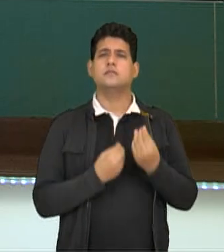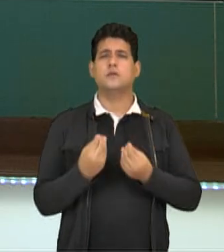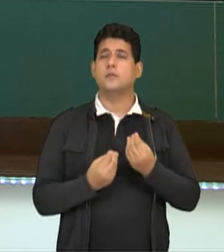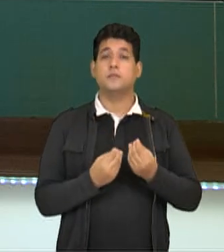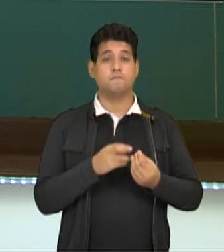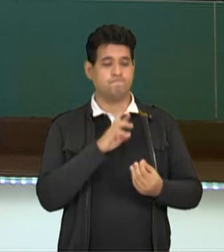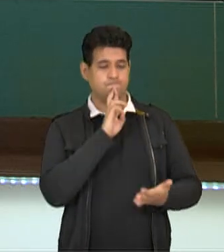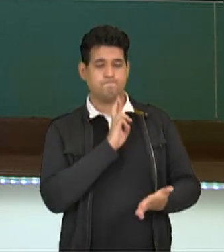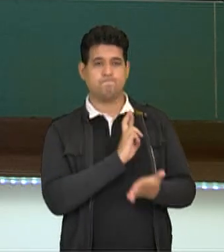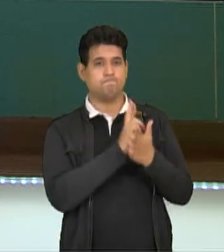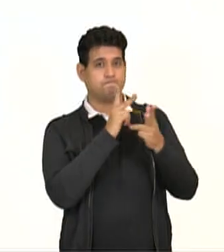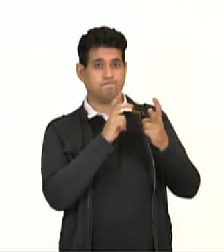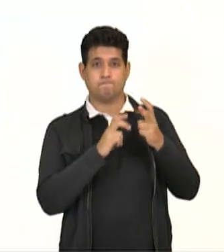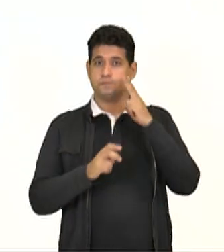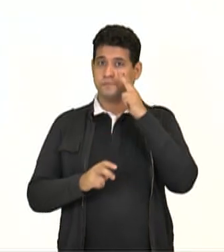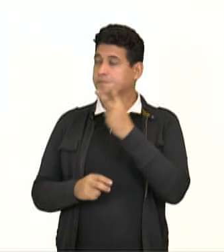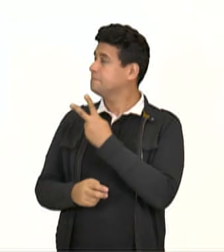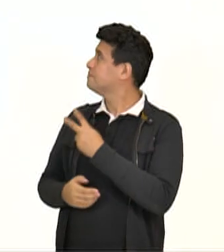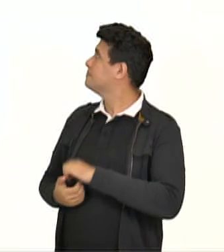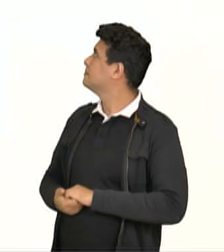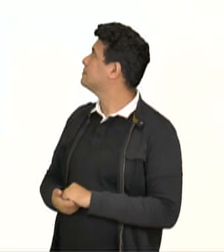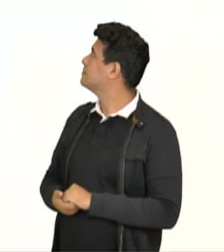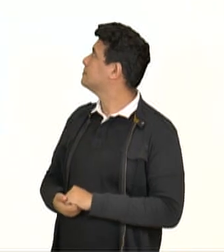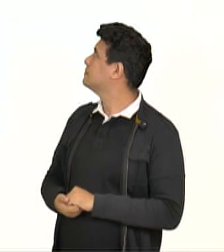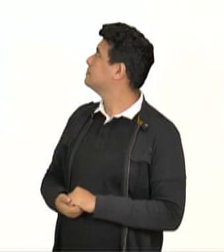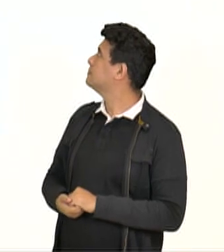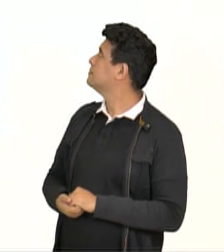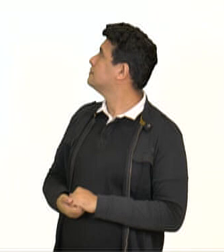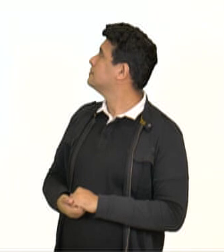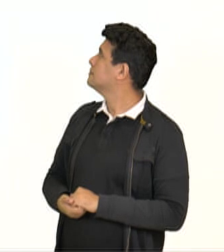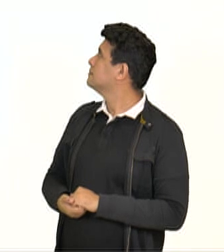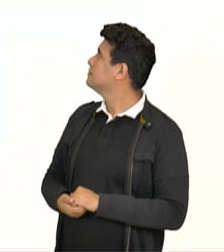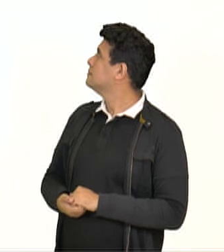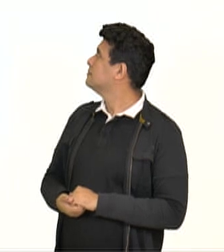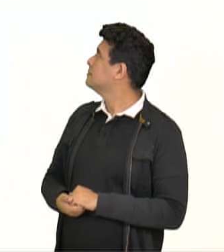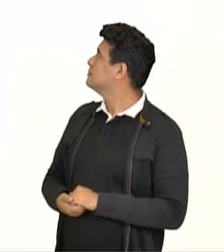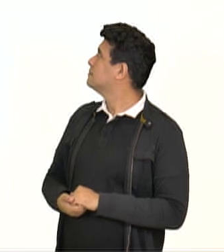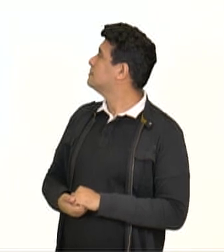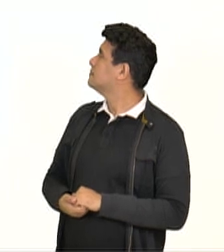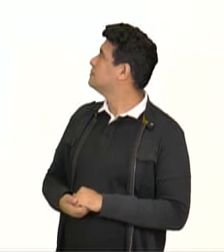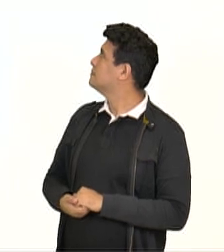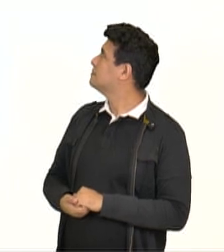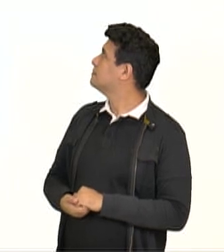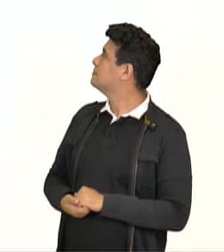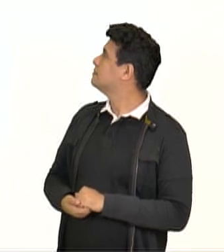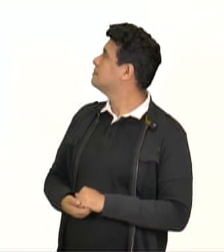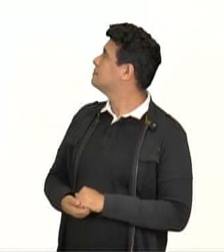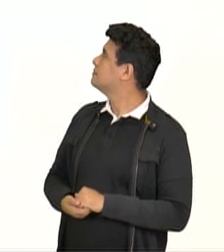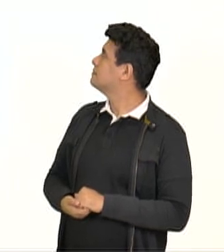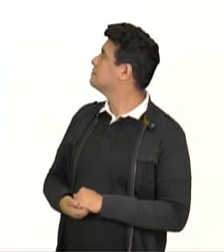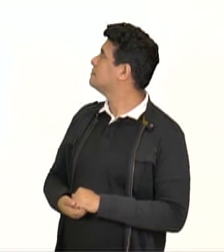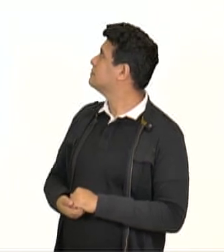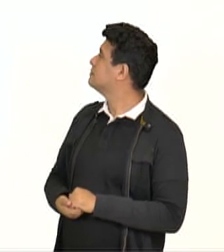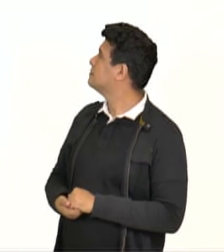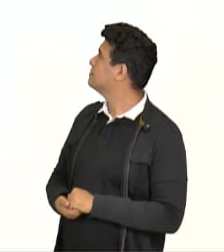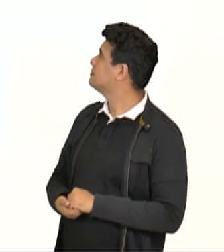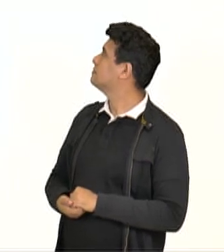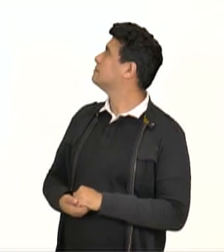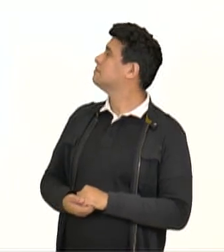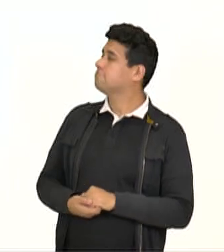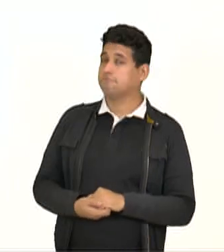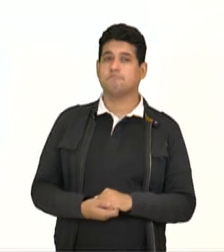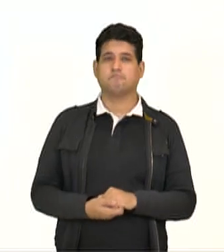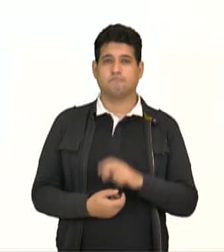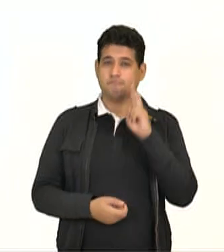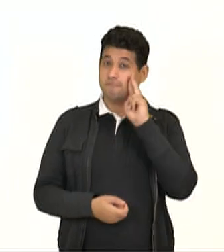pelo resultado, ó. You will never be great in anything if you spend your time trying to be good